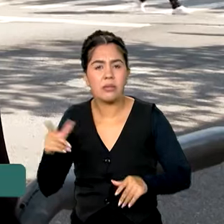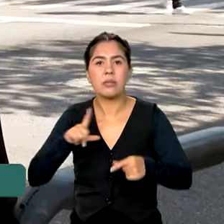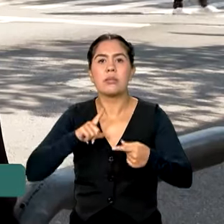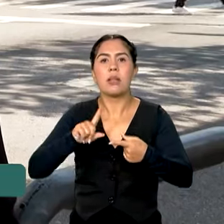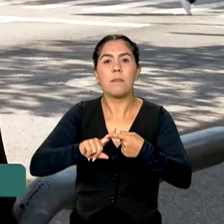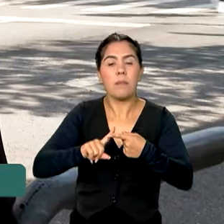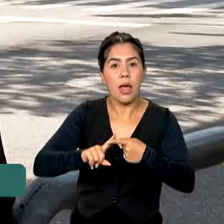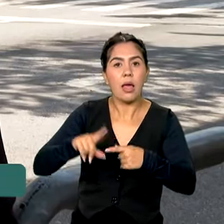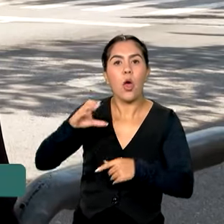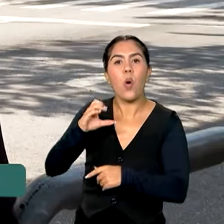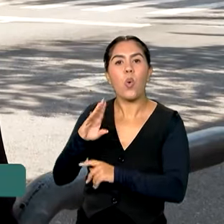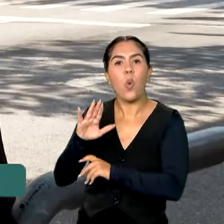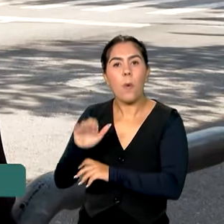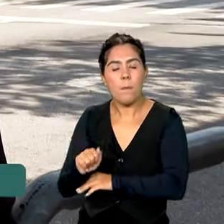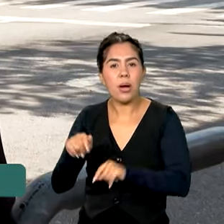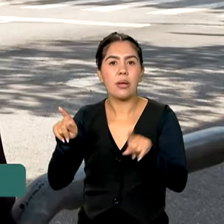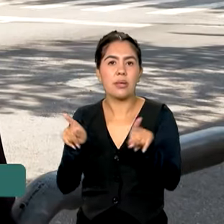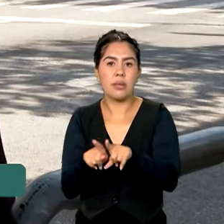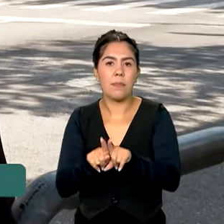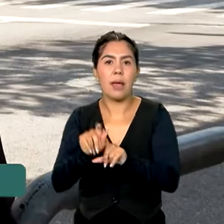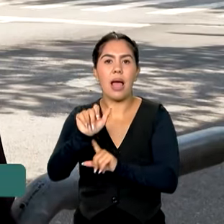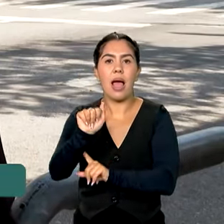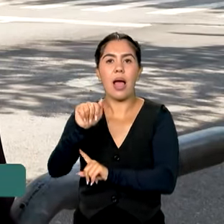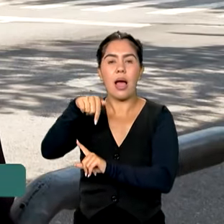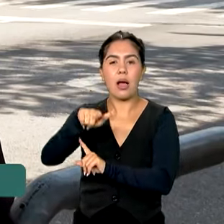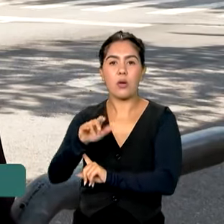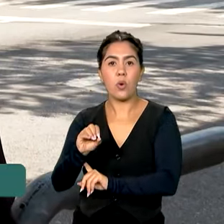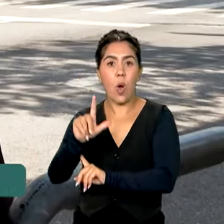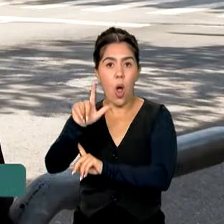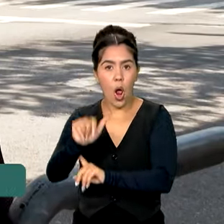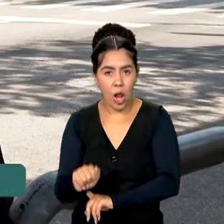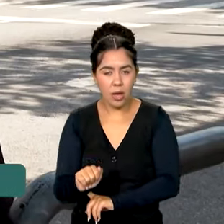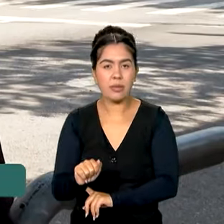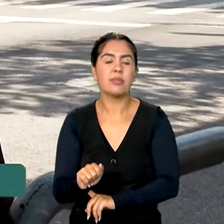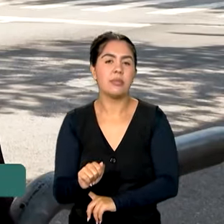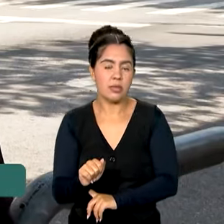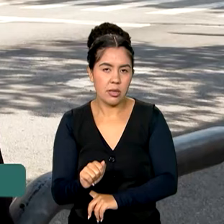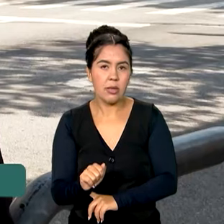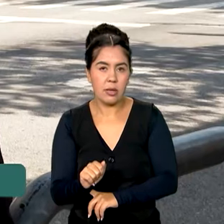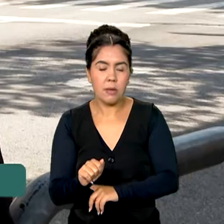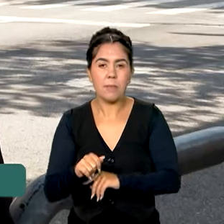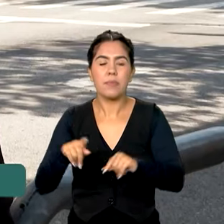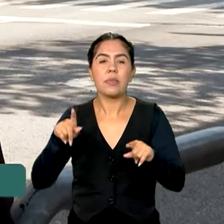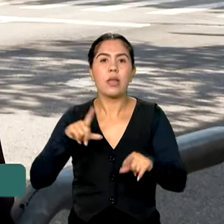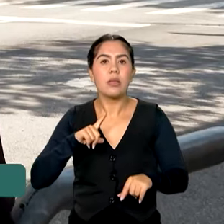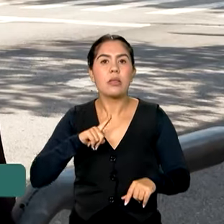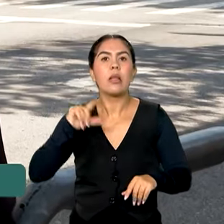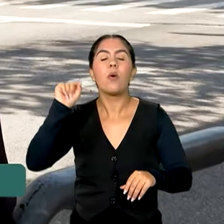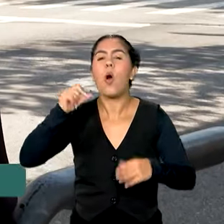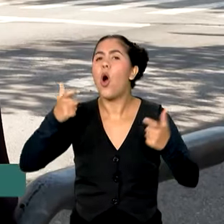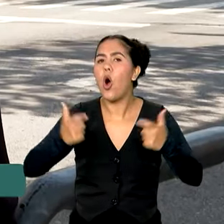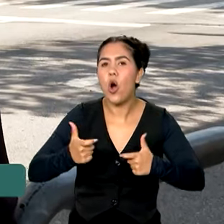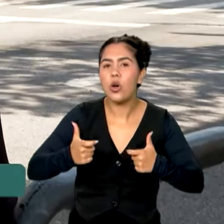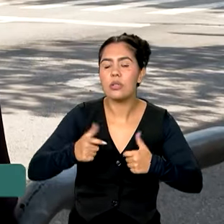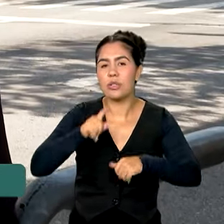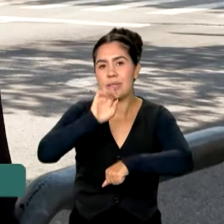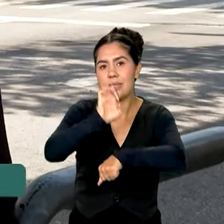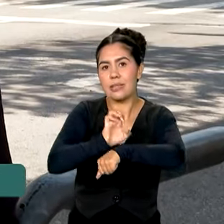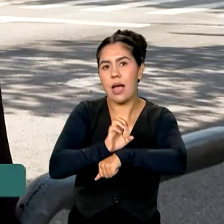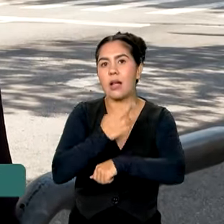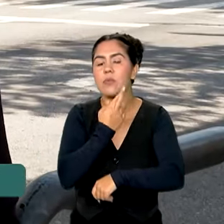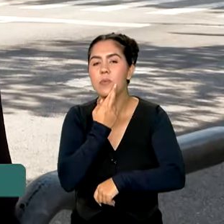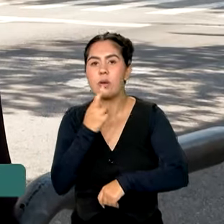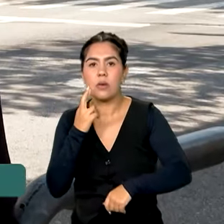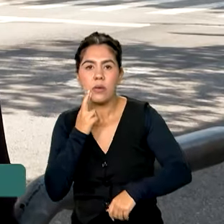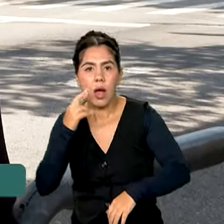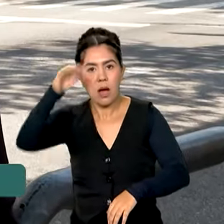cubanos e angolanos. O maior número de pedidos foi feito nos estados de Roraima, Amazonas e